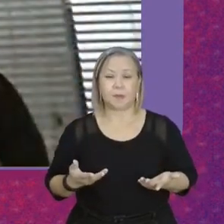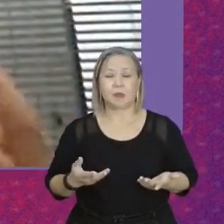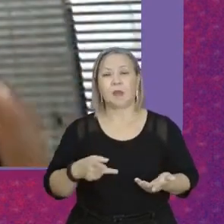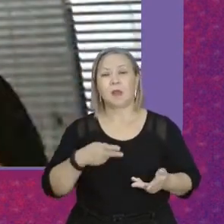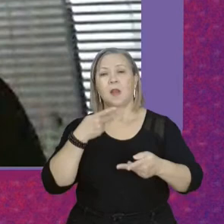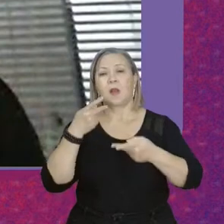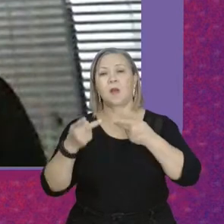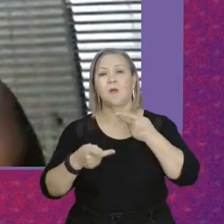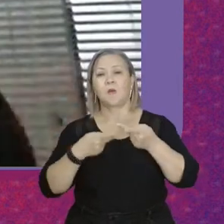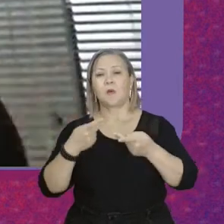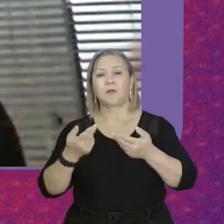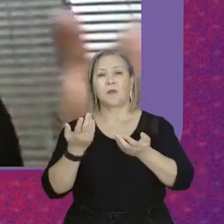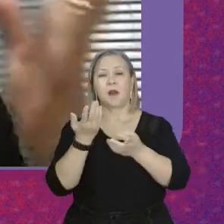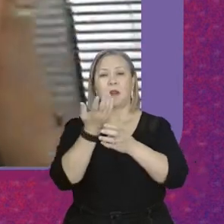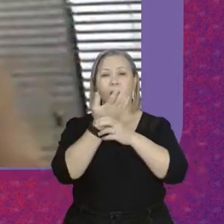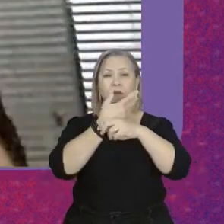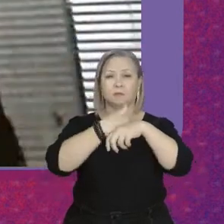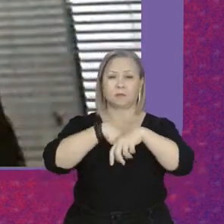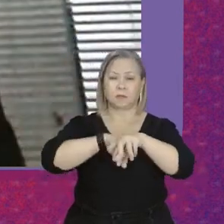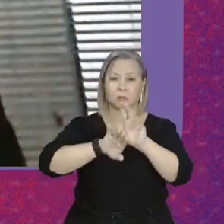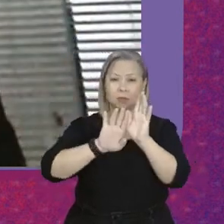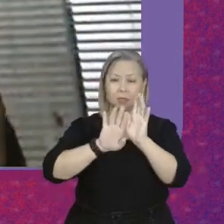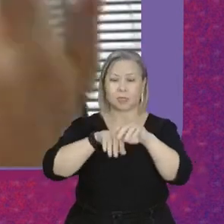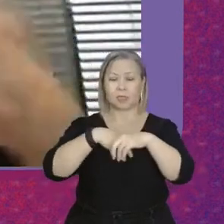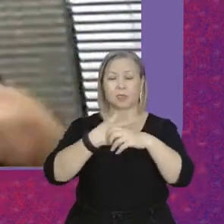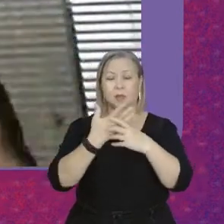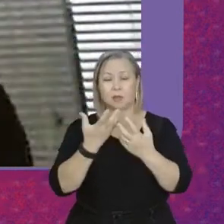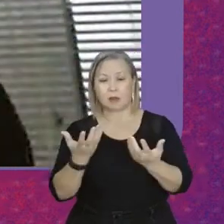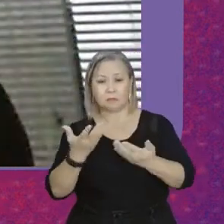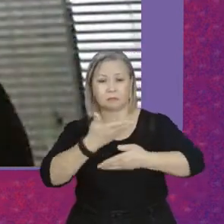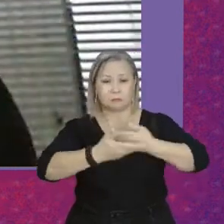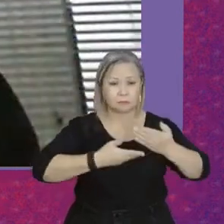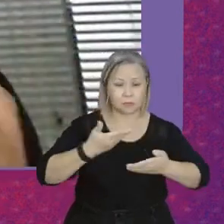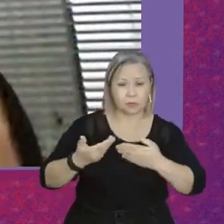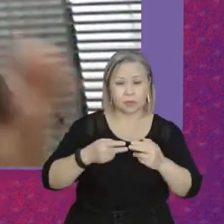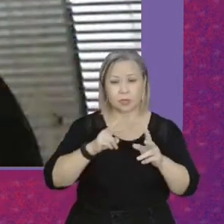fala da interseccionalidade, então, quando nós vamos ver a questão da mulher